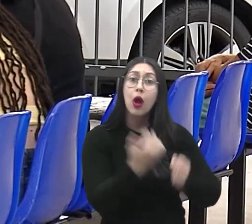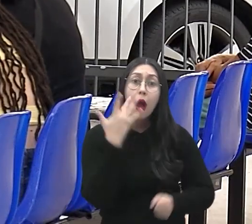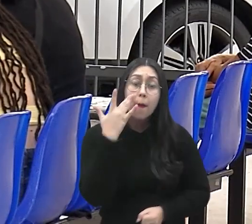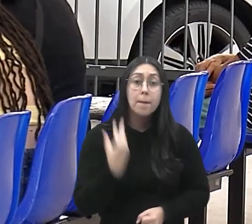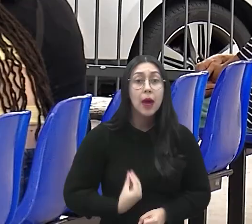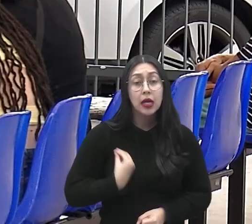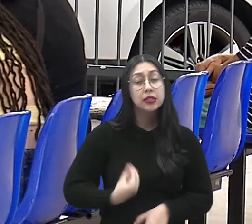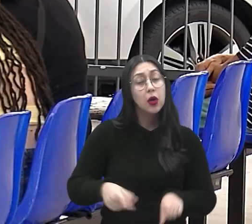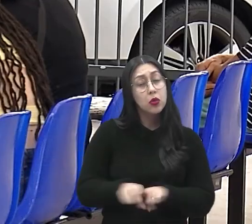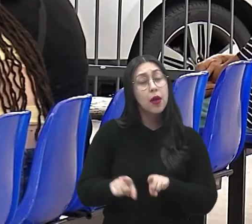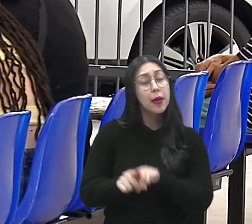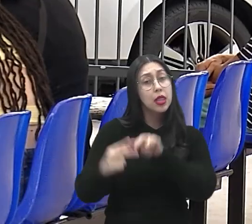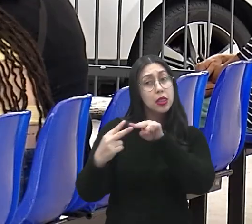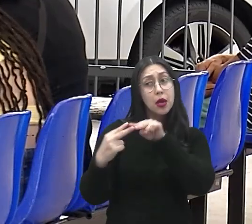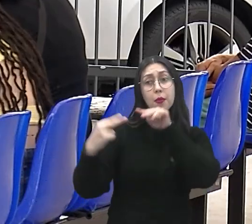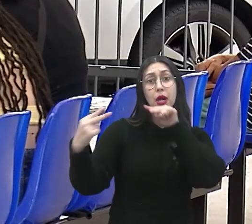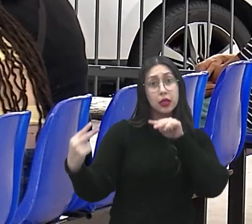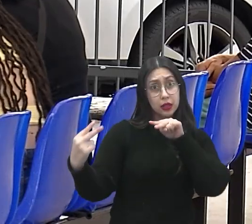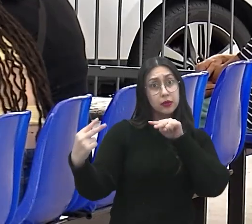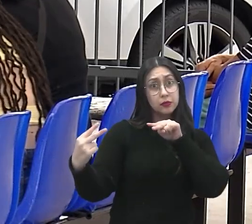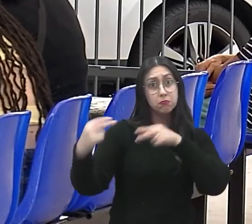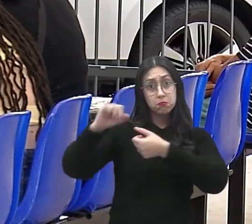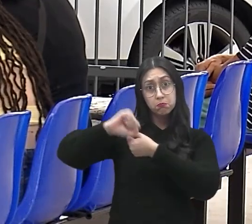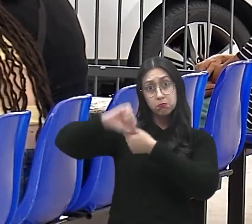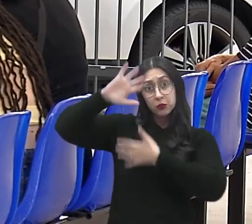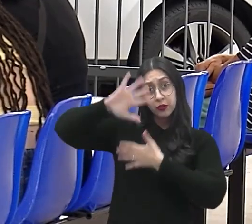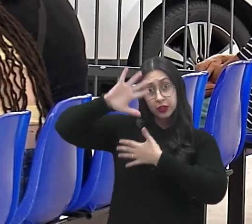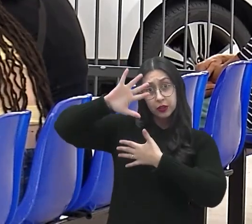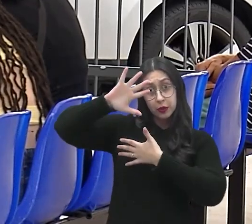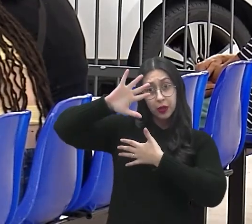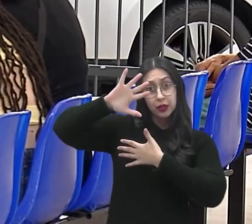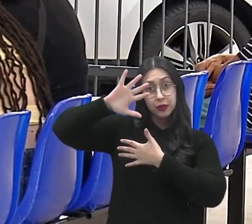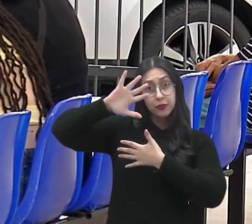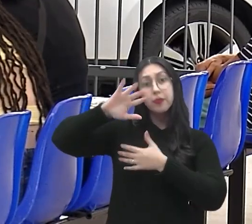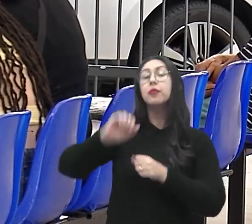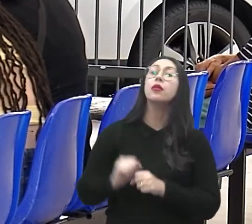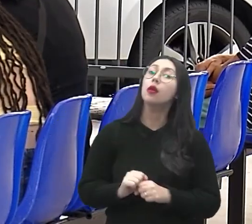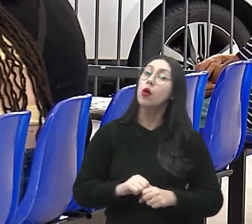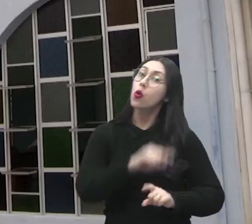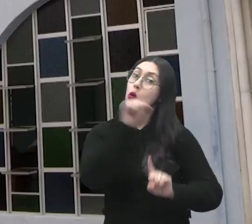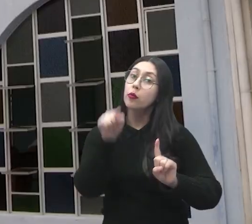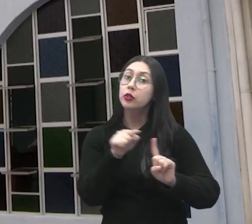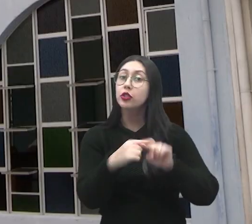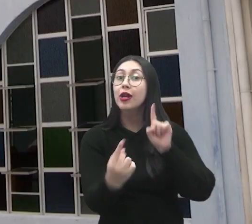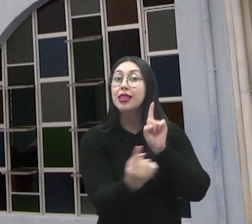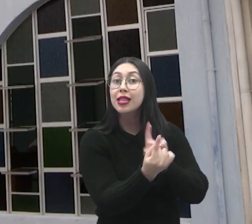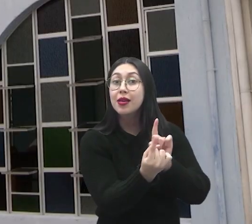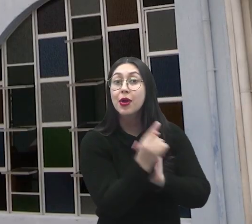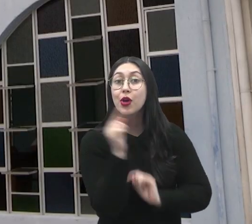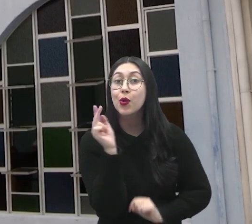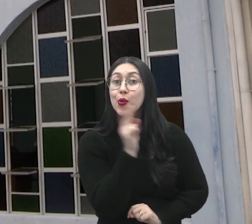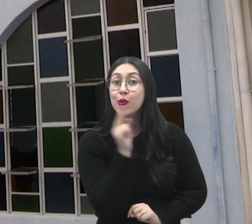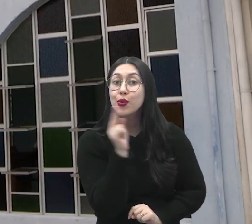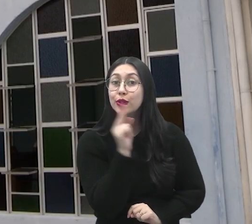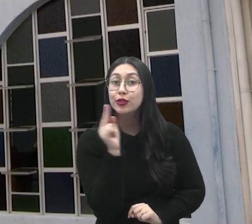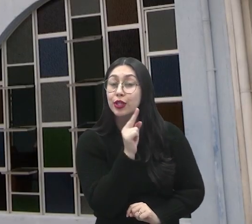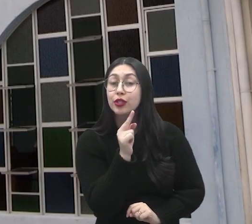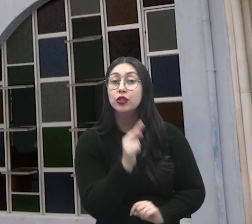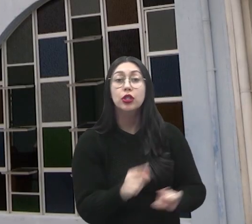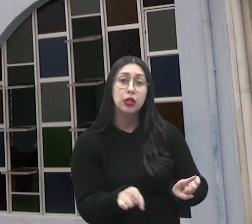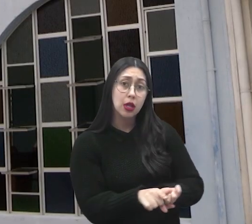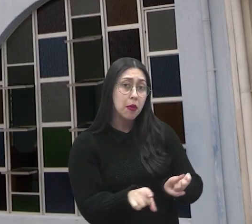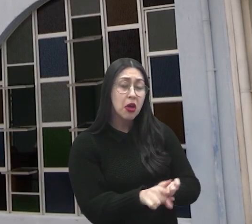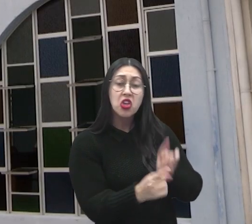maneira presencial ou remoto, por meio de videochamada. A medida abrange atendimentos de urgência,